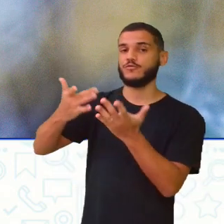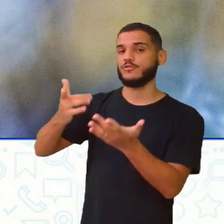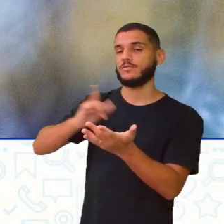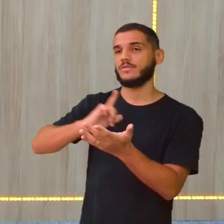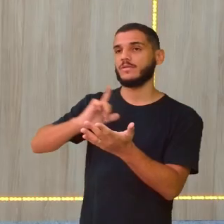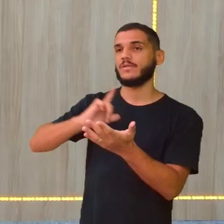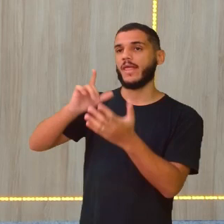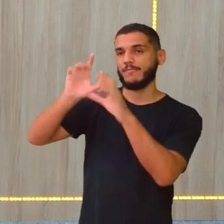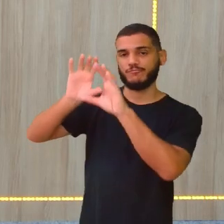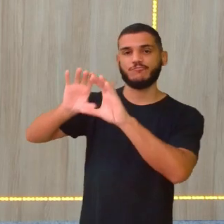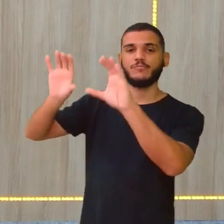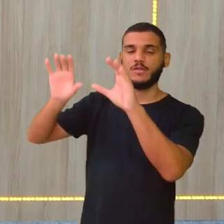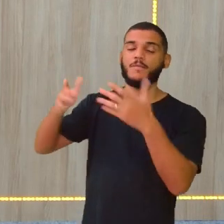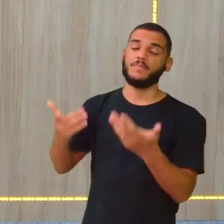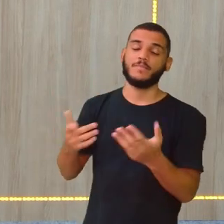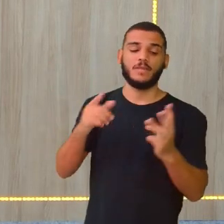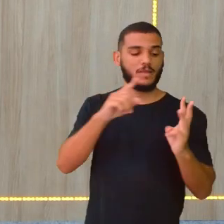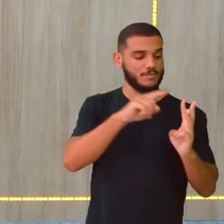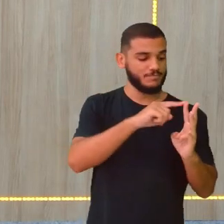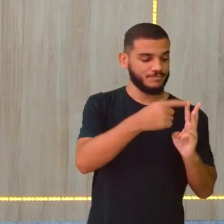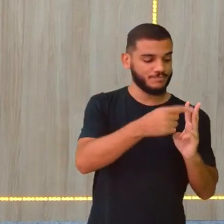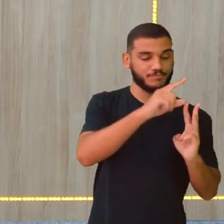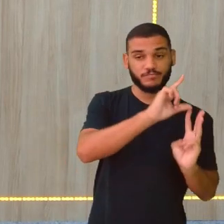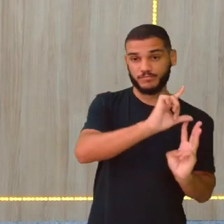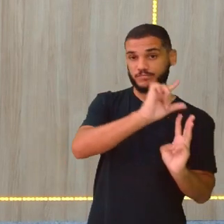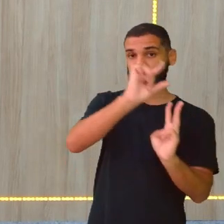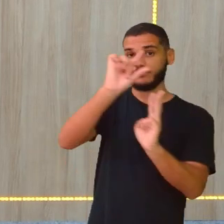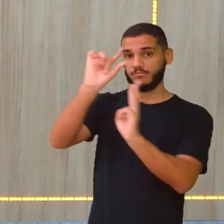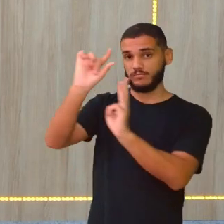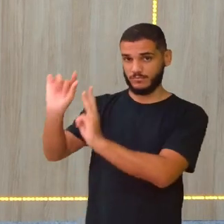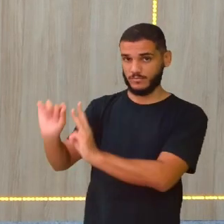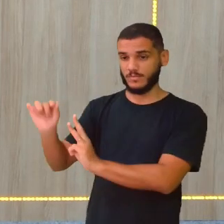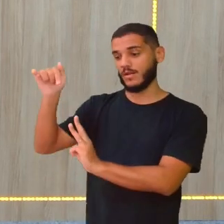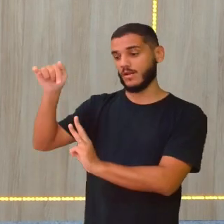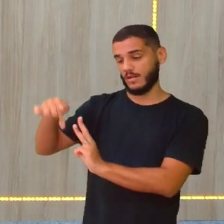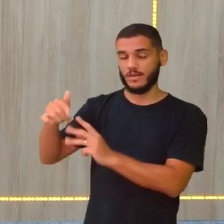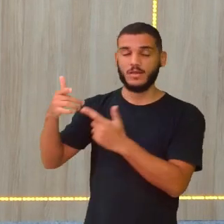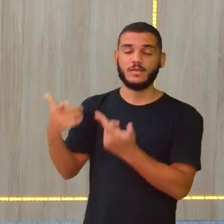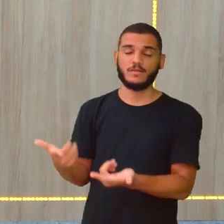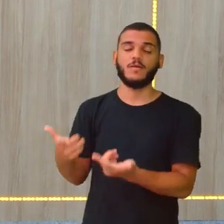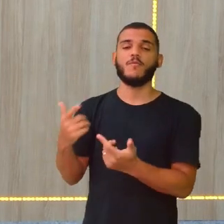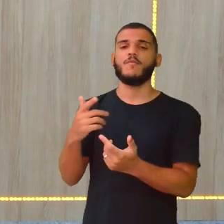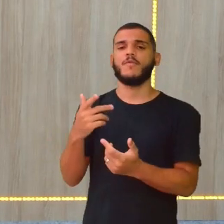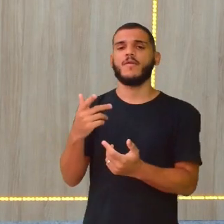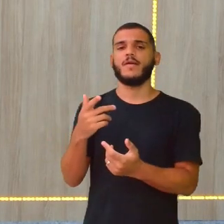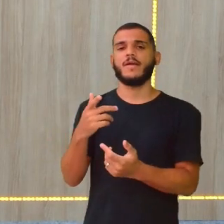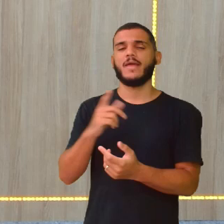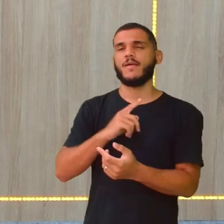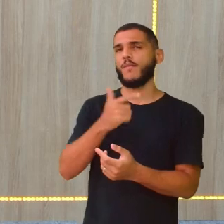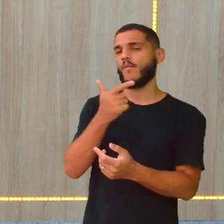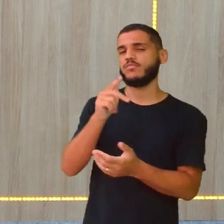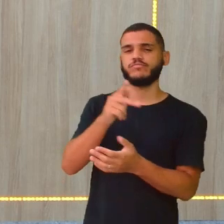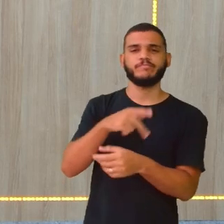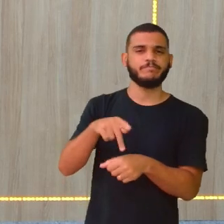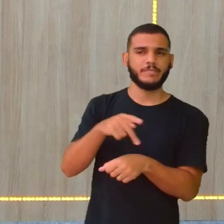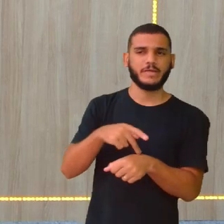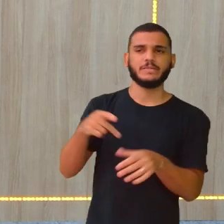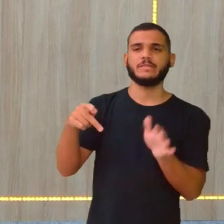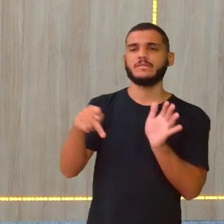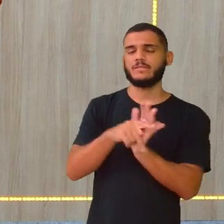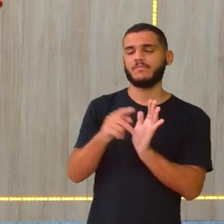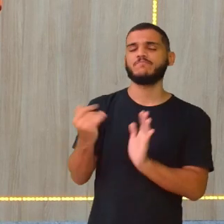magos, vêm do Oriente, não é? Vêm da Pérsia, da Arábia, e aí eles trazem um elemento que é